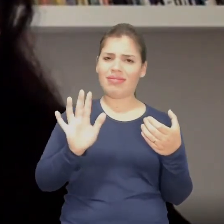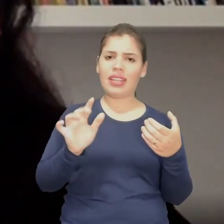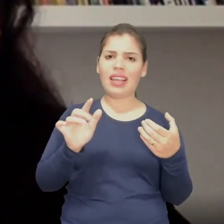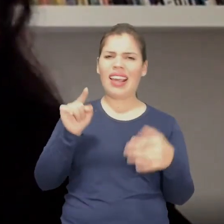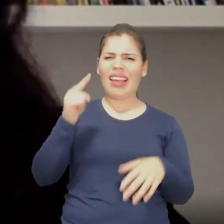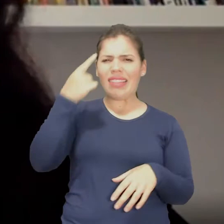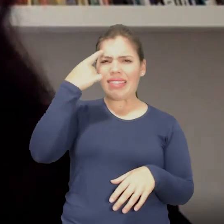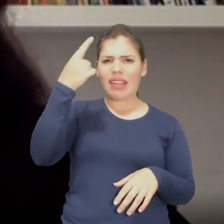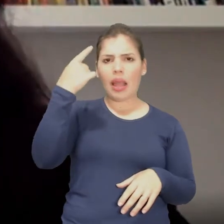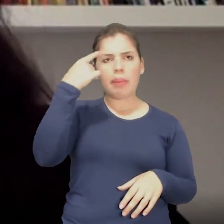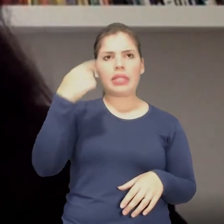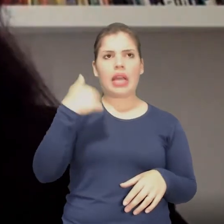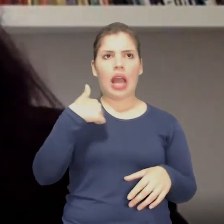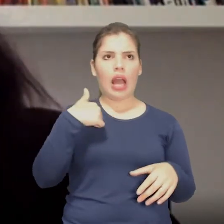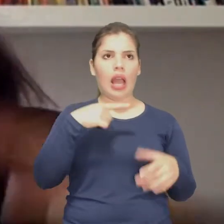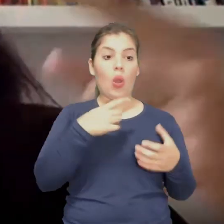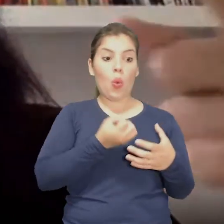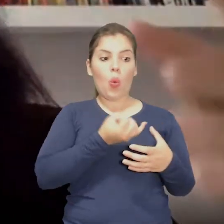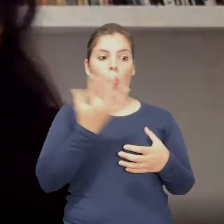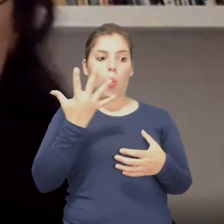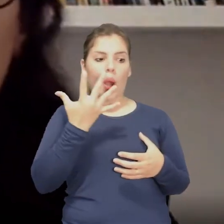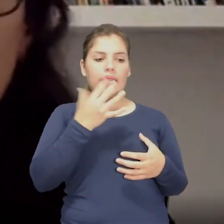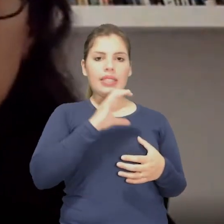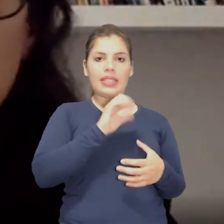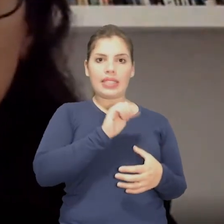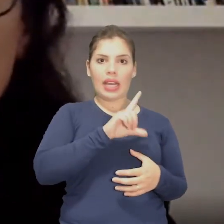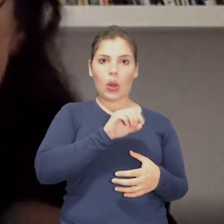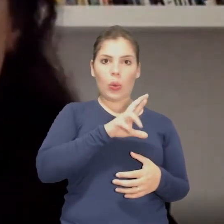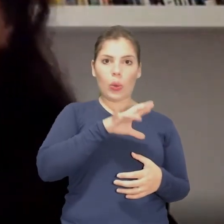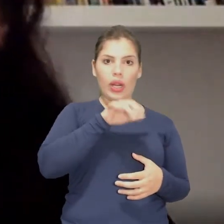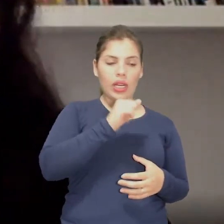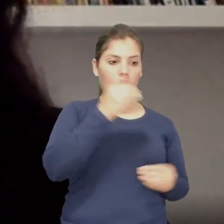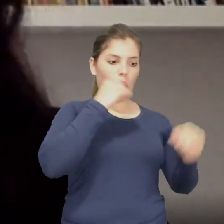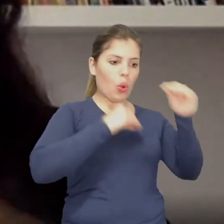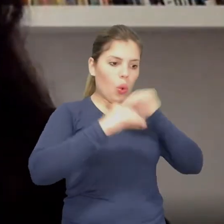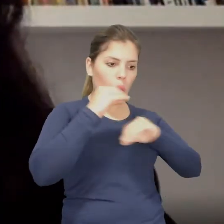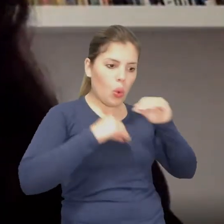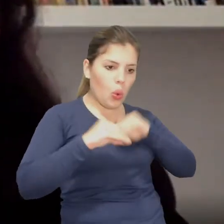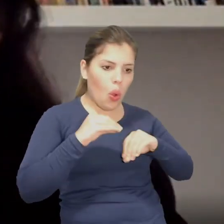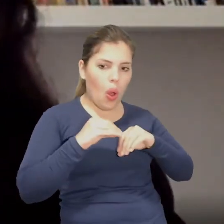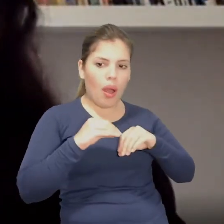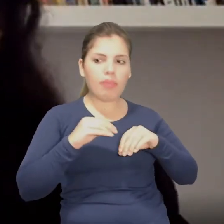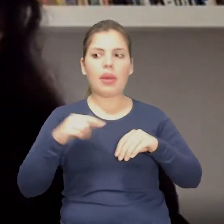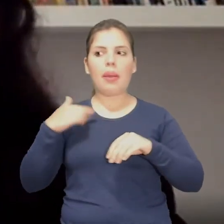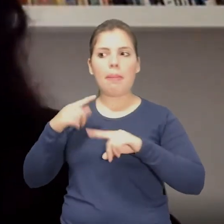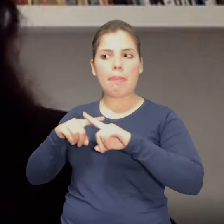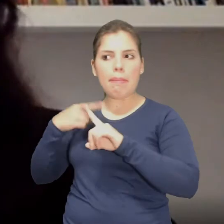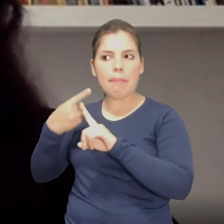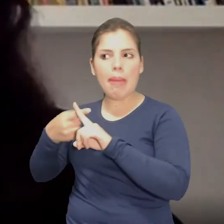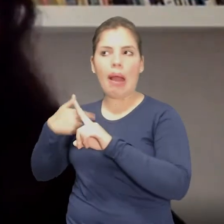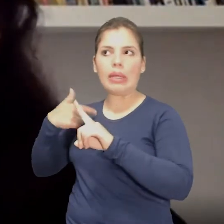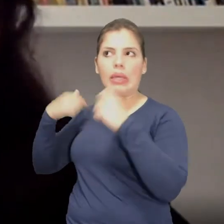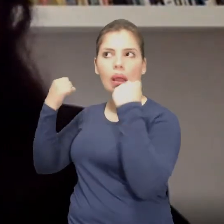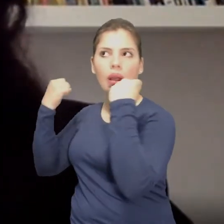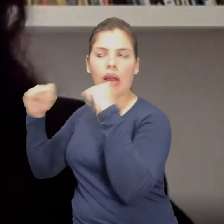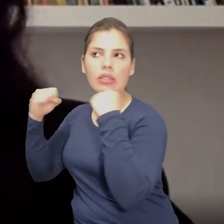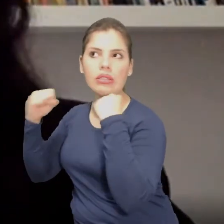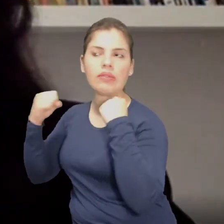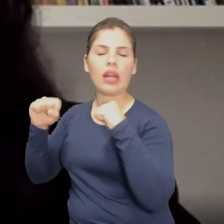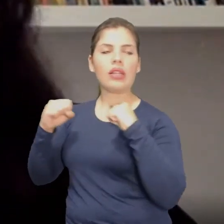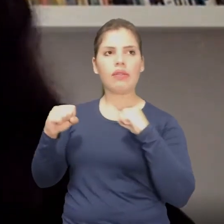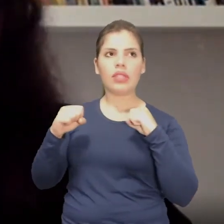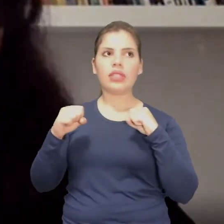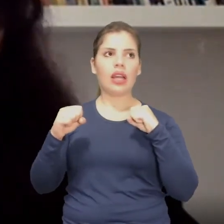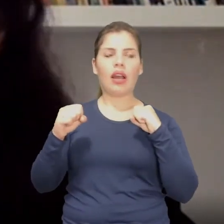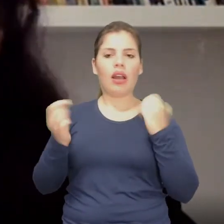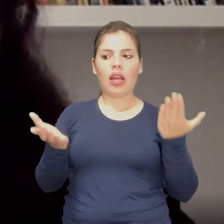é a quantidade de caloria que a gente consome subtraído da quantidade de exercício físico que a gente faz, isso já